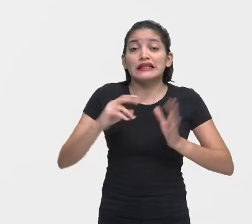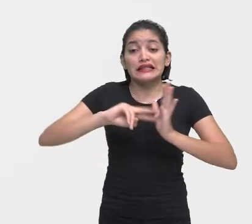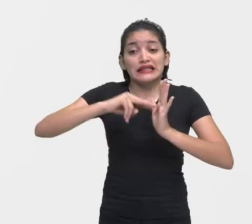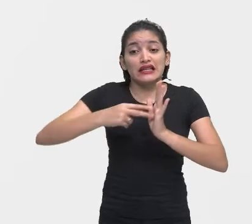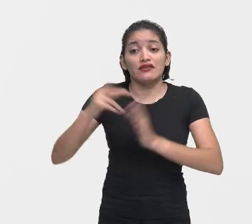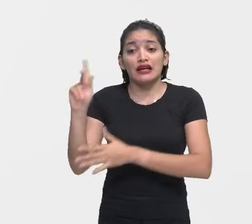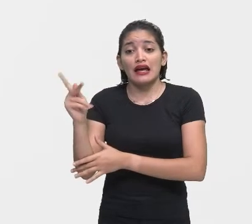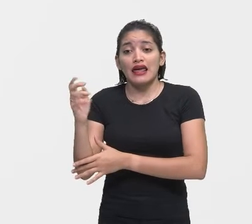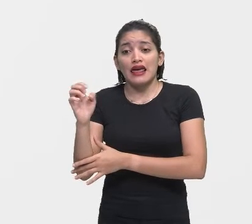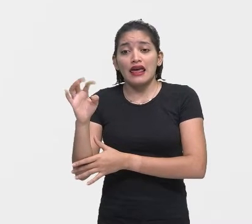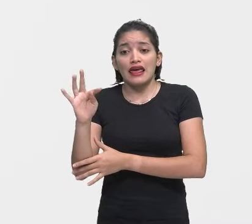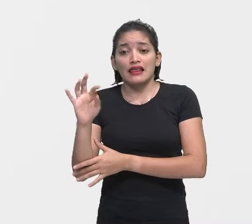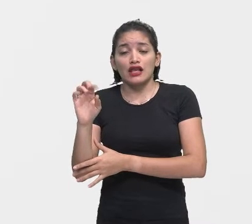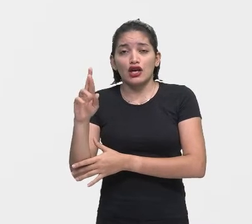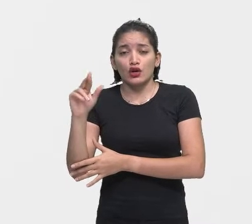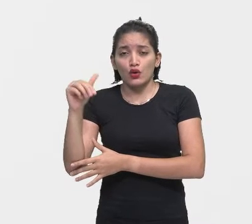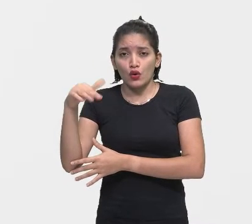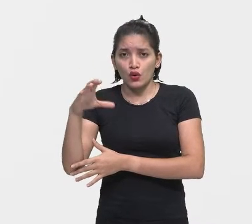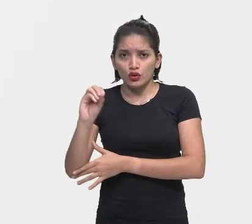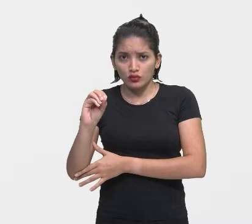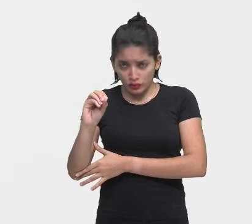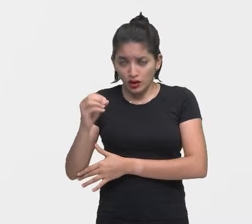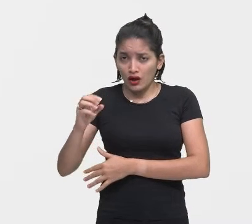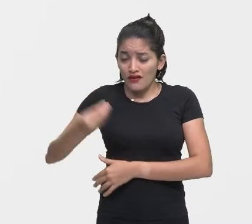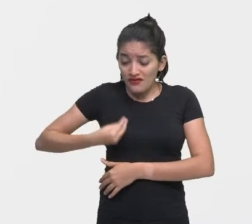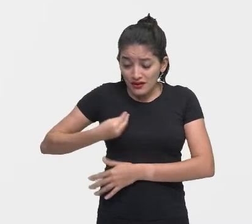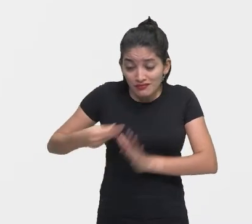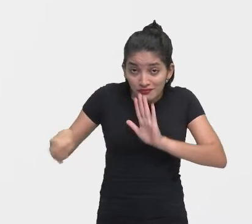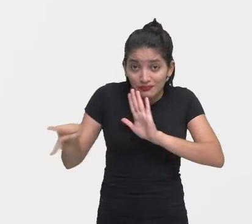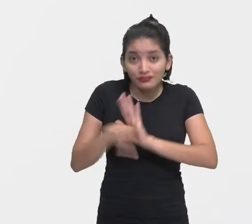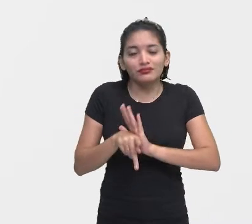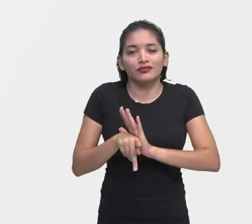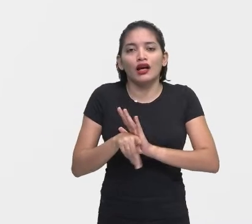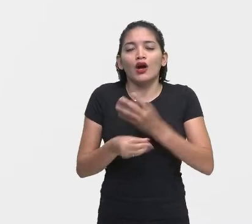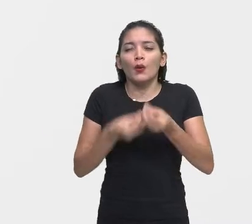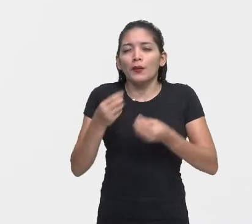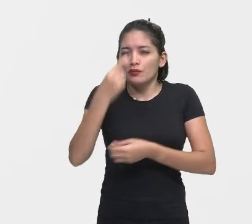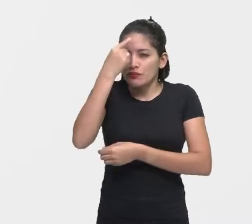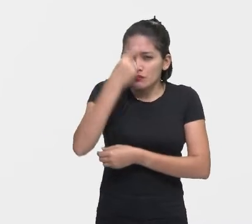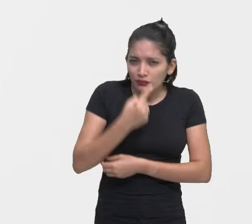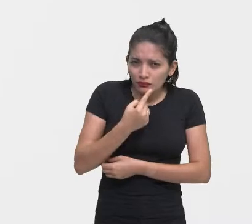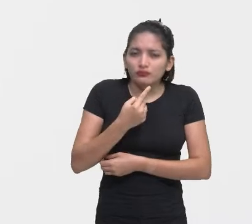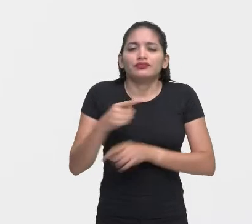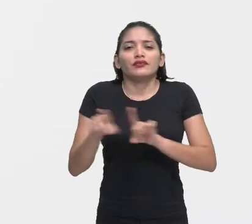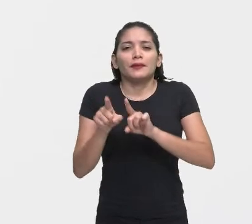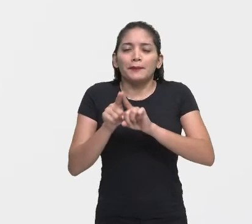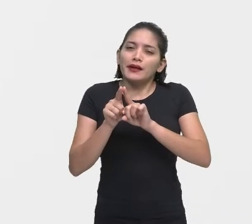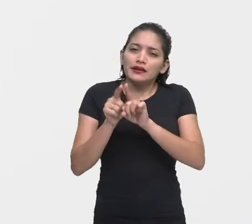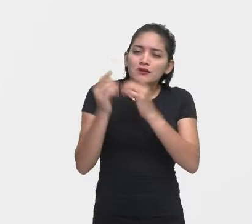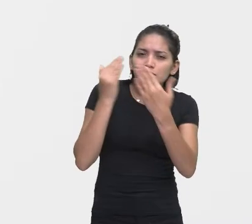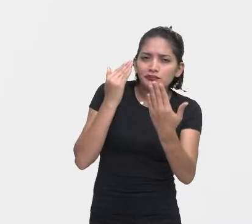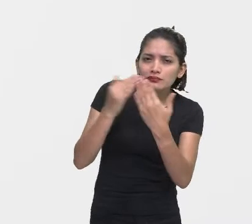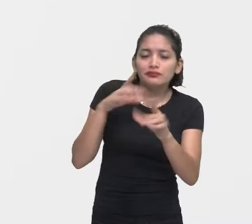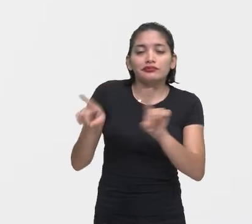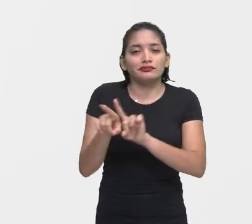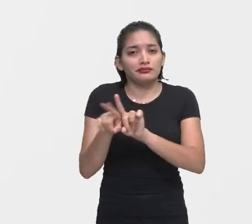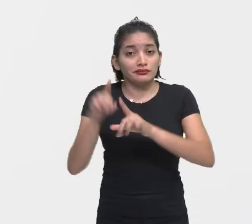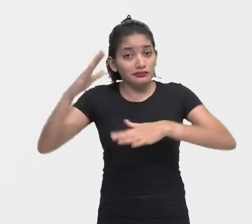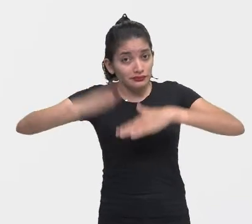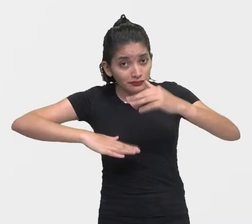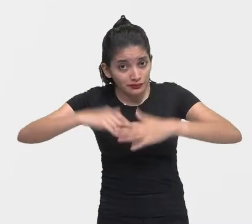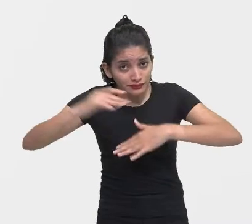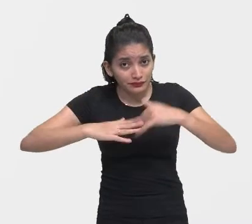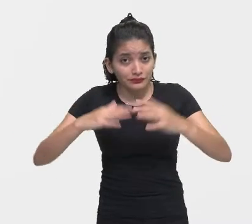heterônimos, com biografia, gente, com vida própria, com traços físicos, psicológicos,